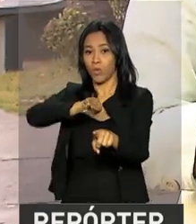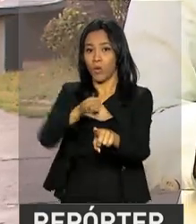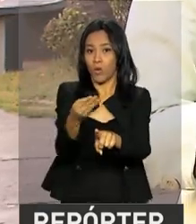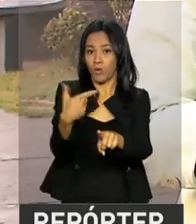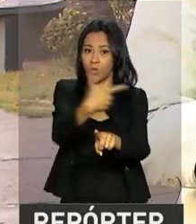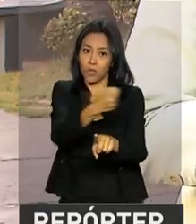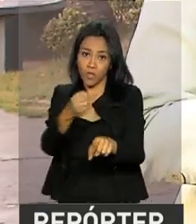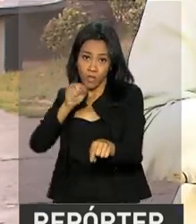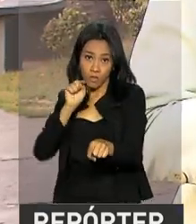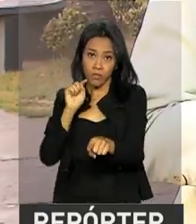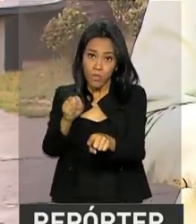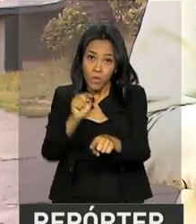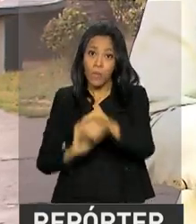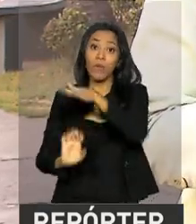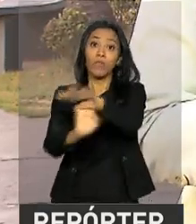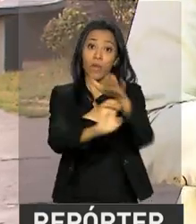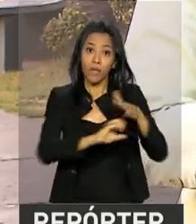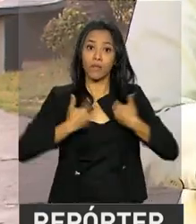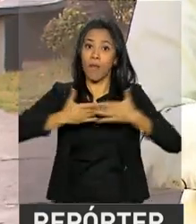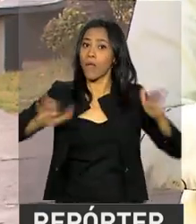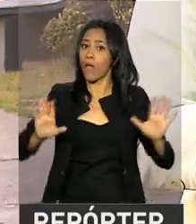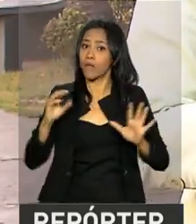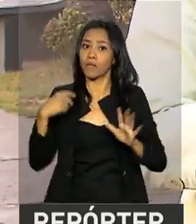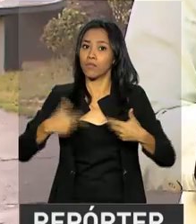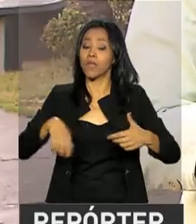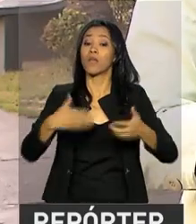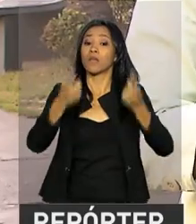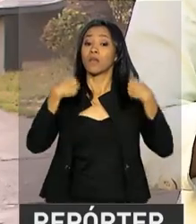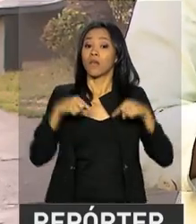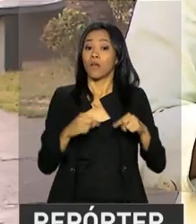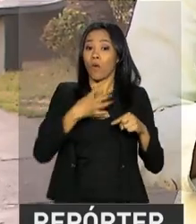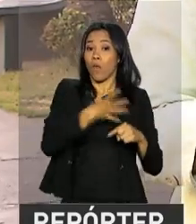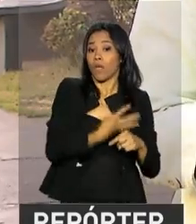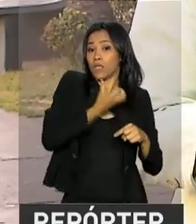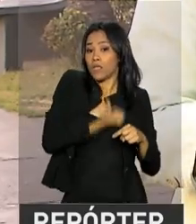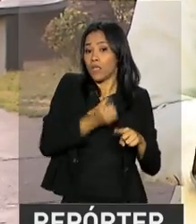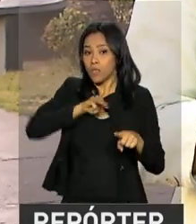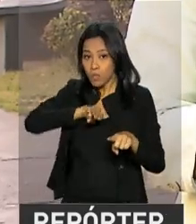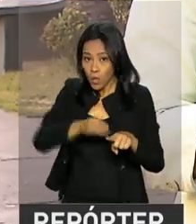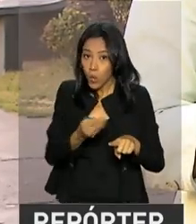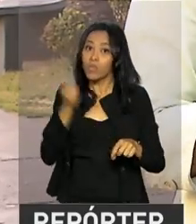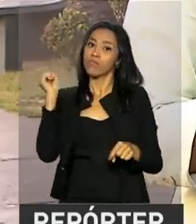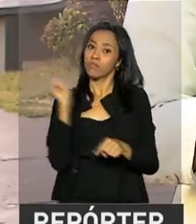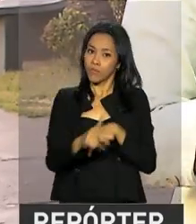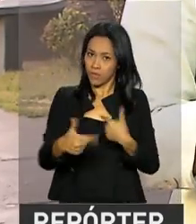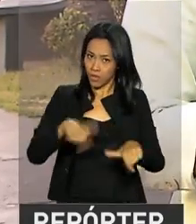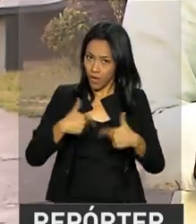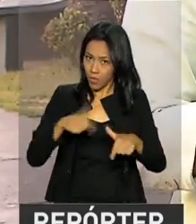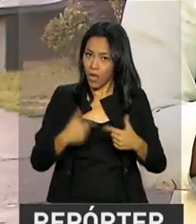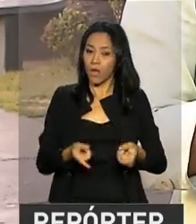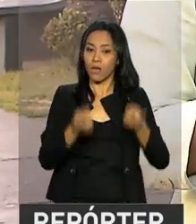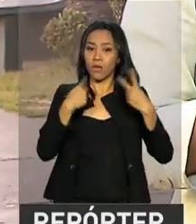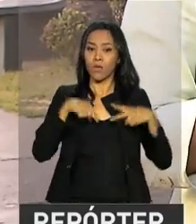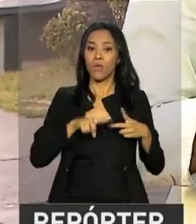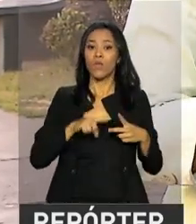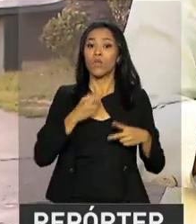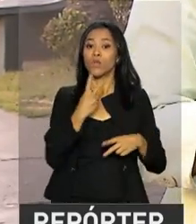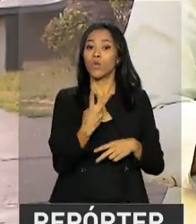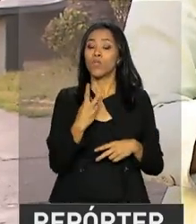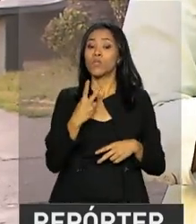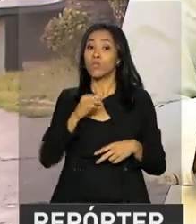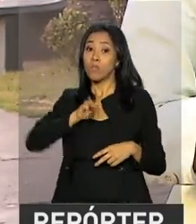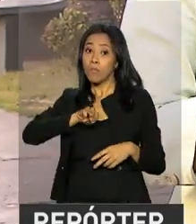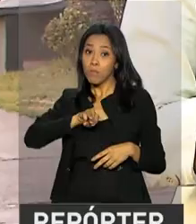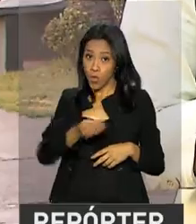200 mil empresas em funcionamento e cerca de 46 mil de empregos formais 2 milhões de empregos a